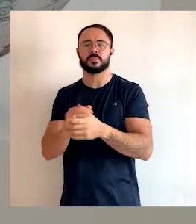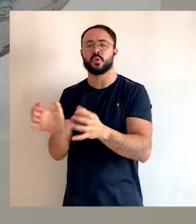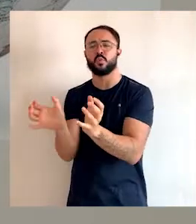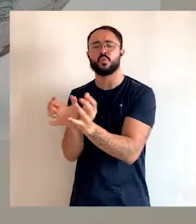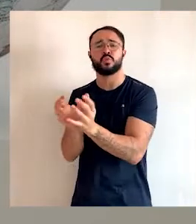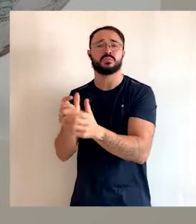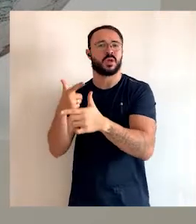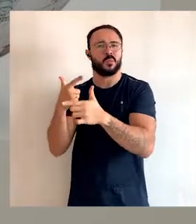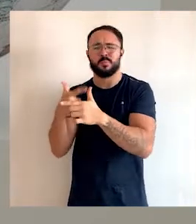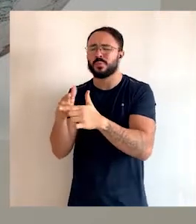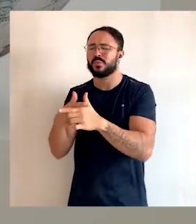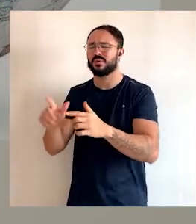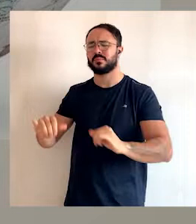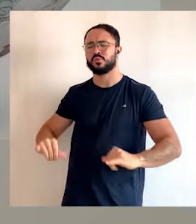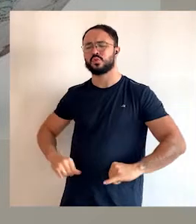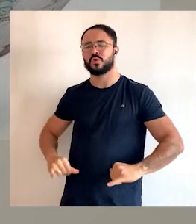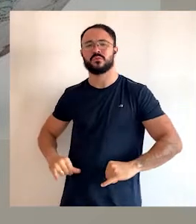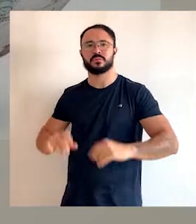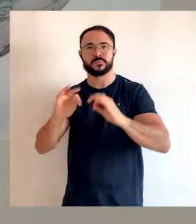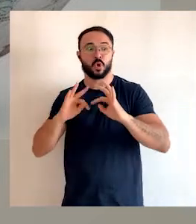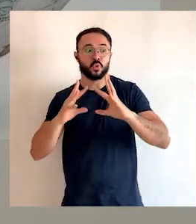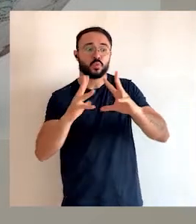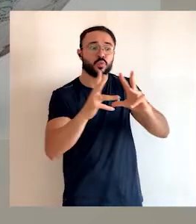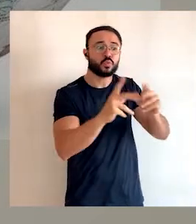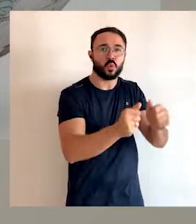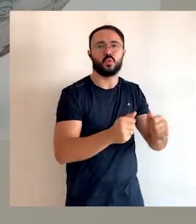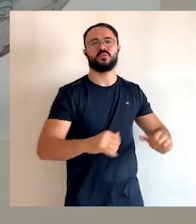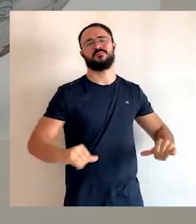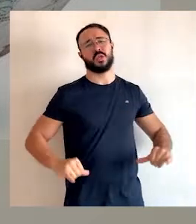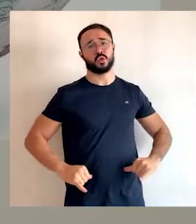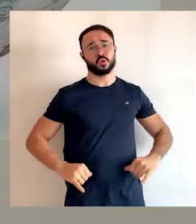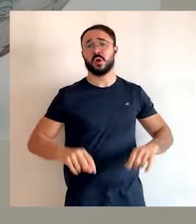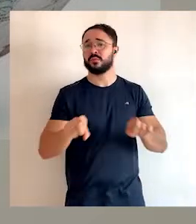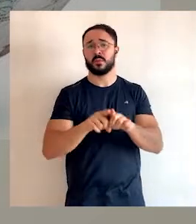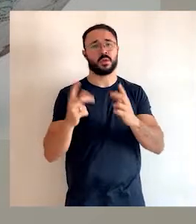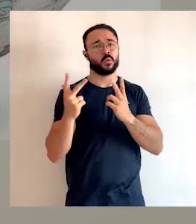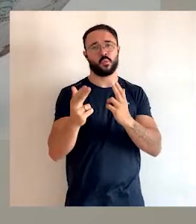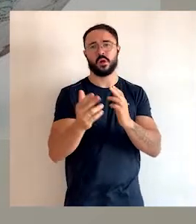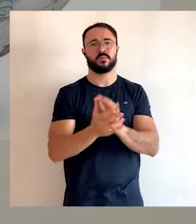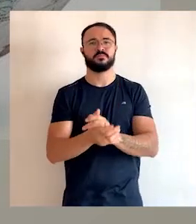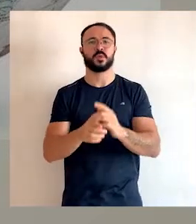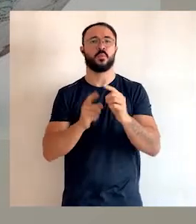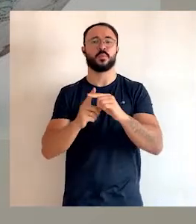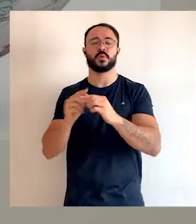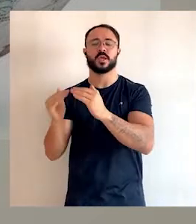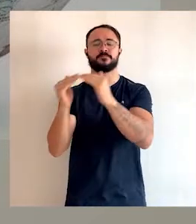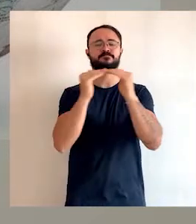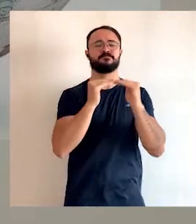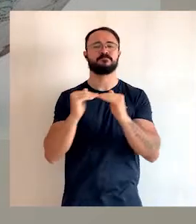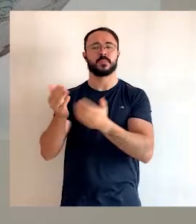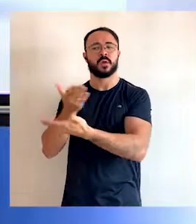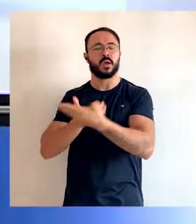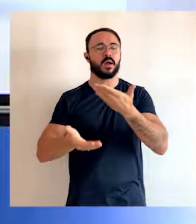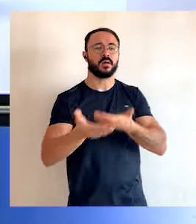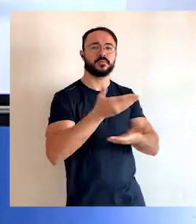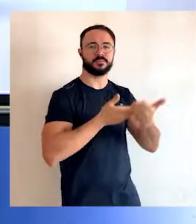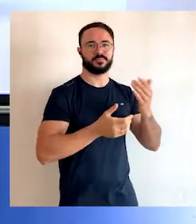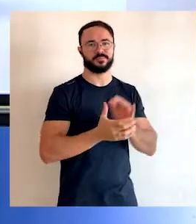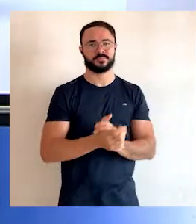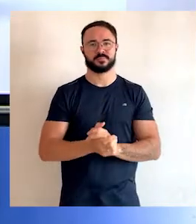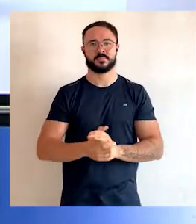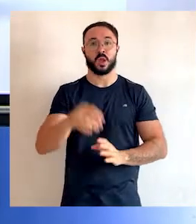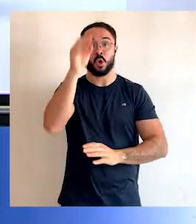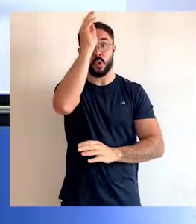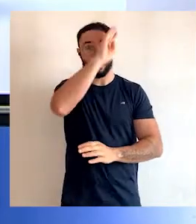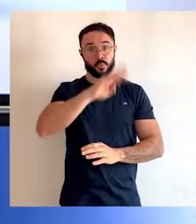alguma espécie daquela região, todos são afetados devido às suas relações de dependência ou de convivência. O